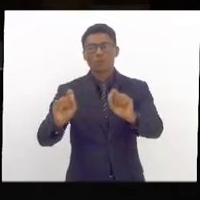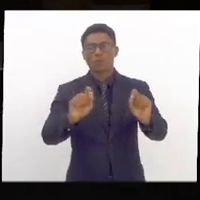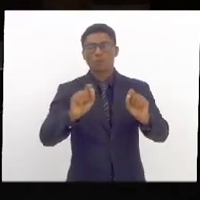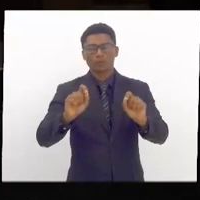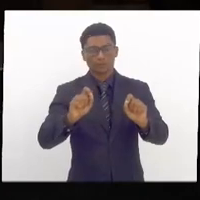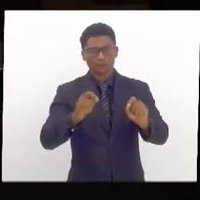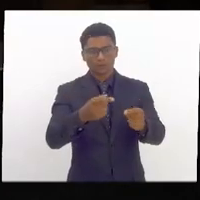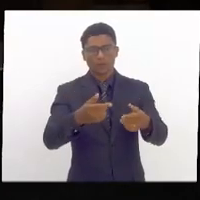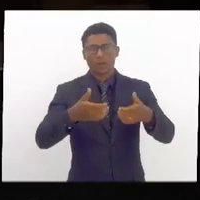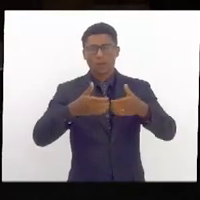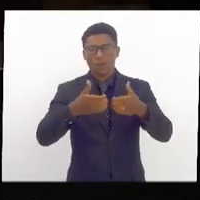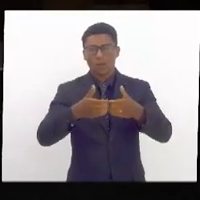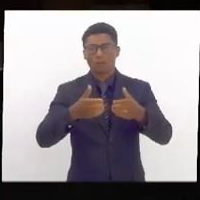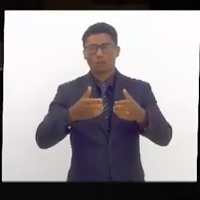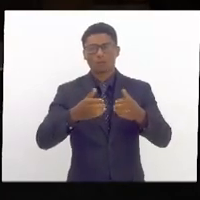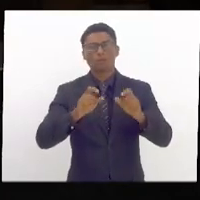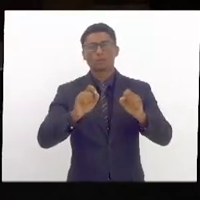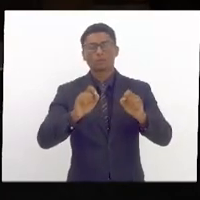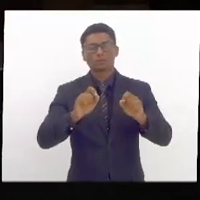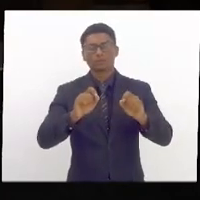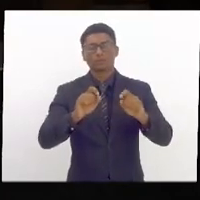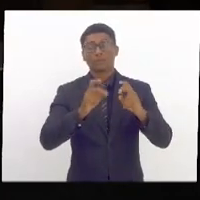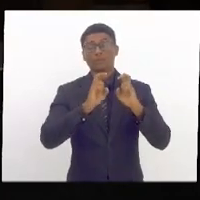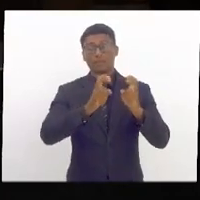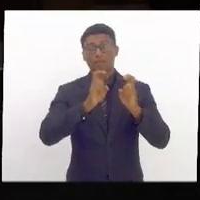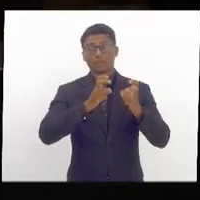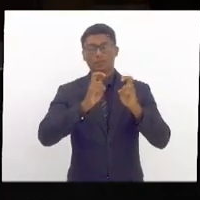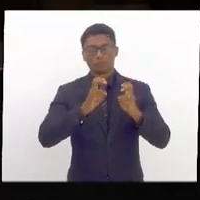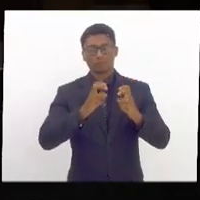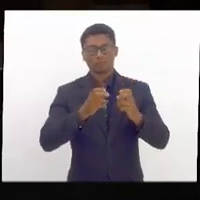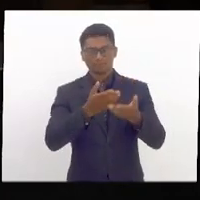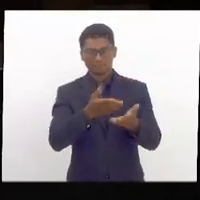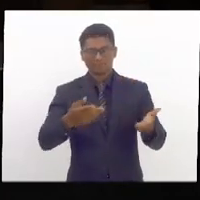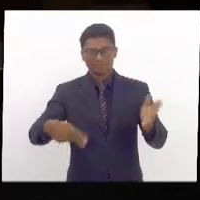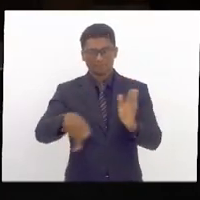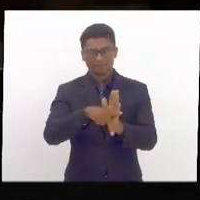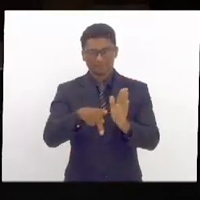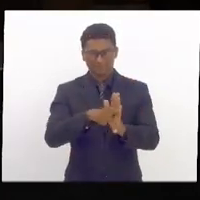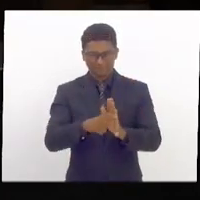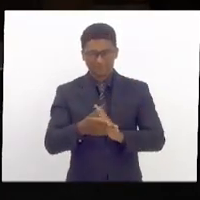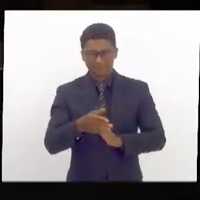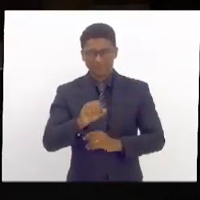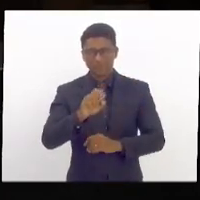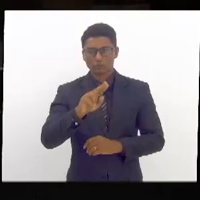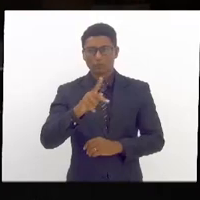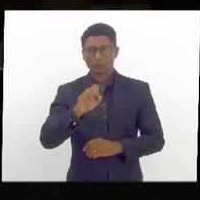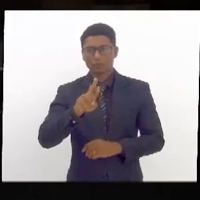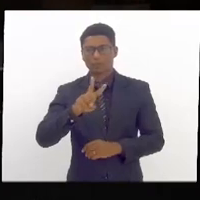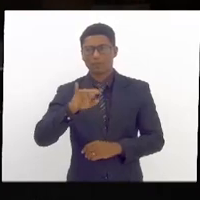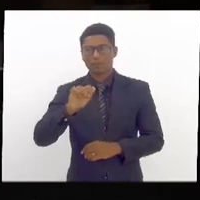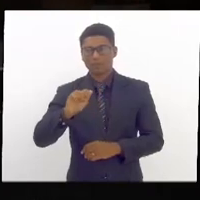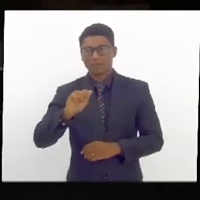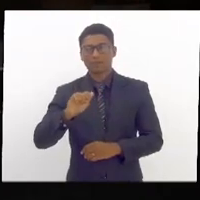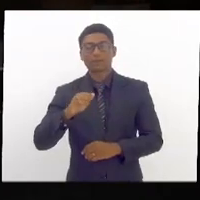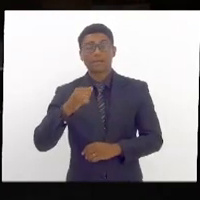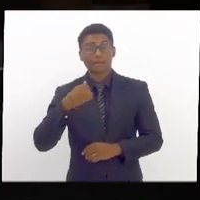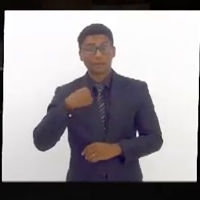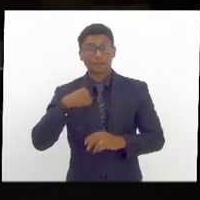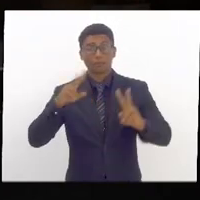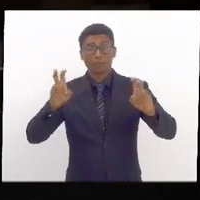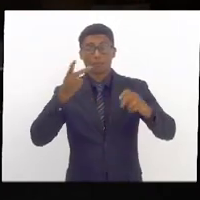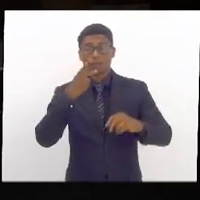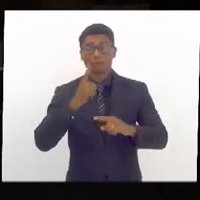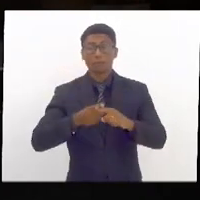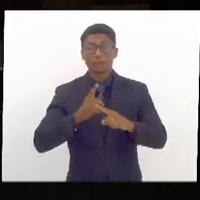passageiro via trilhos, através dos nossos trens da Supervia. E queria abordar essa questão, por quê? Primeiro, no